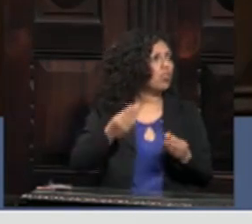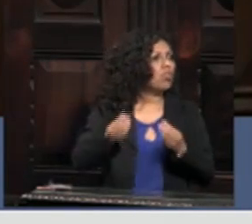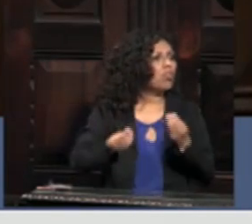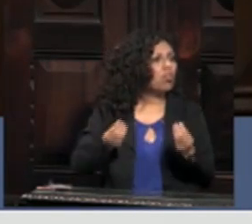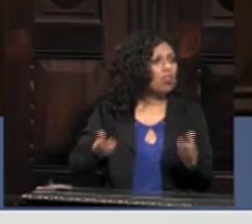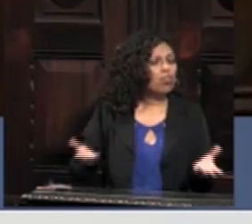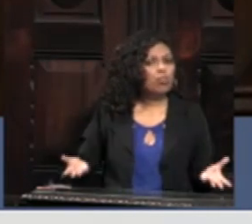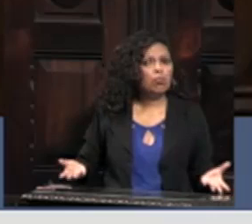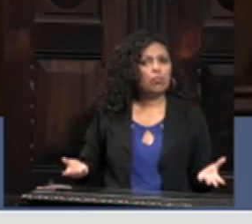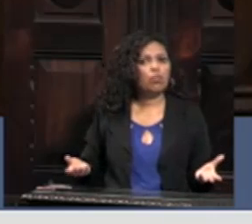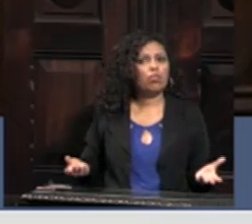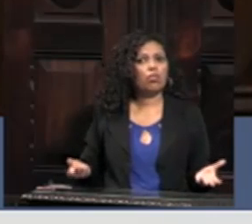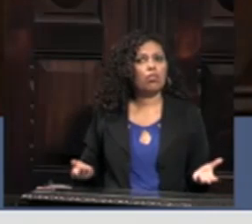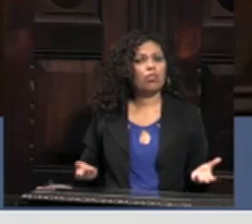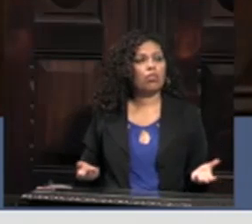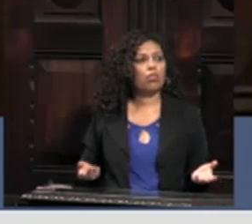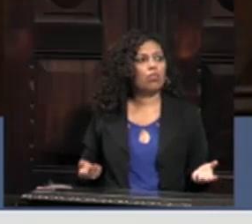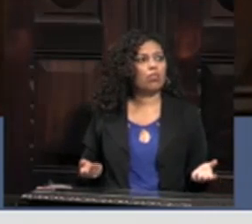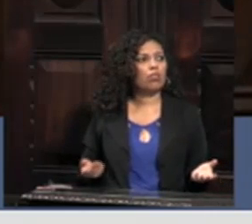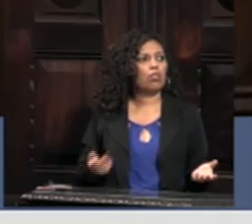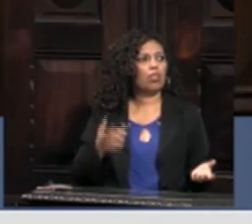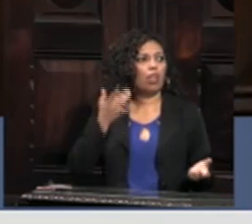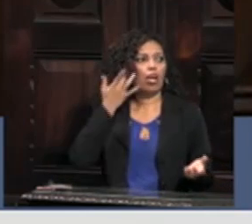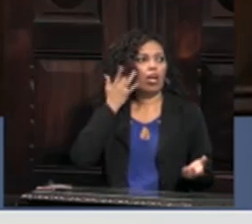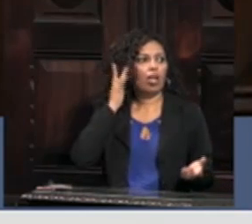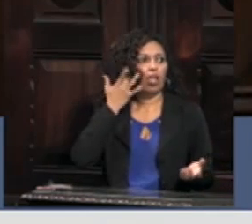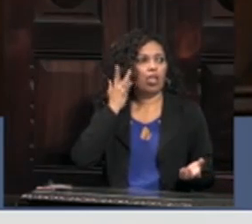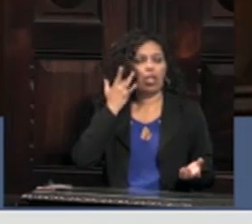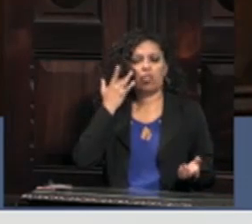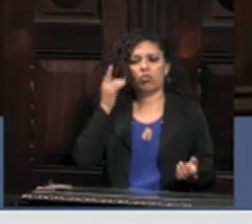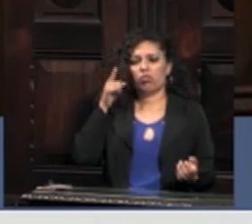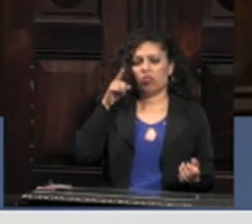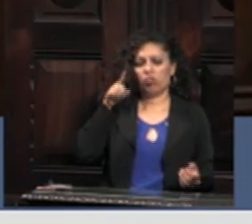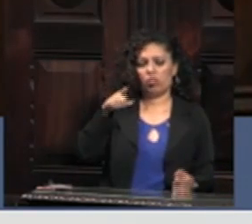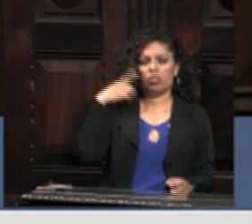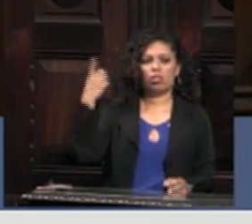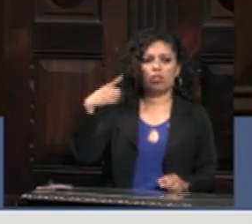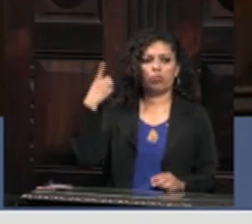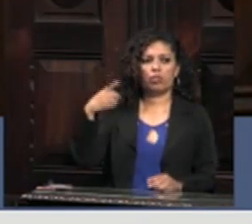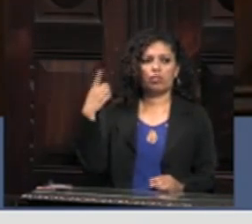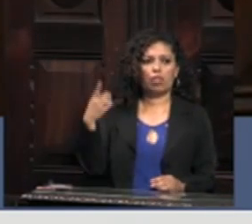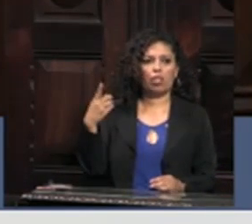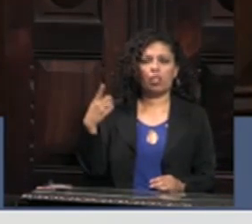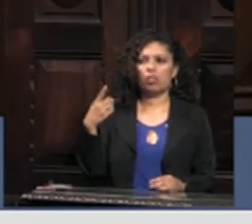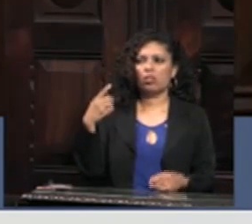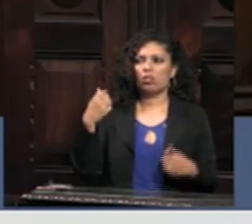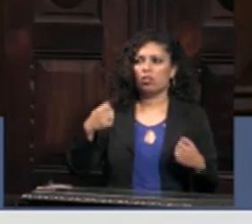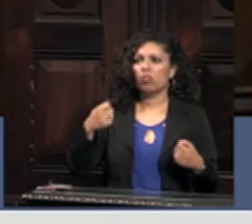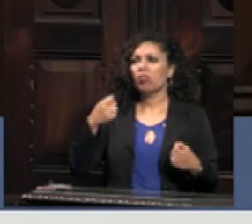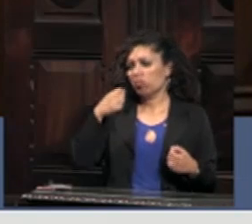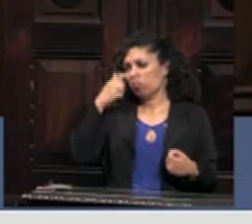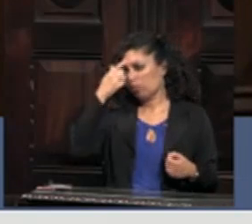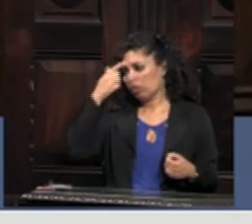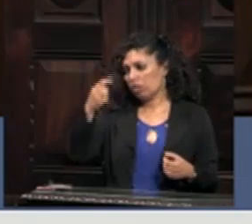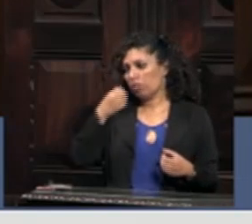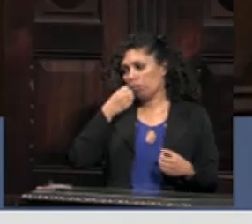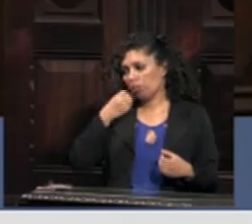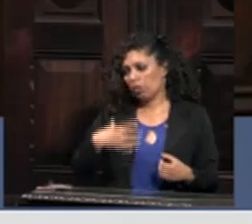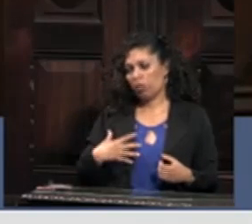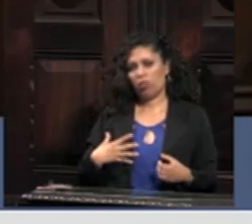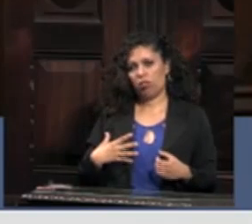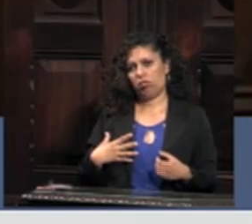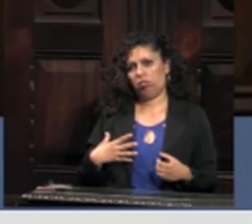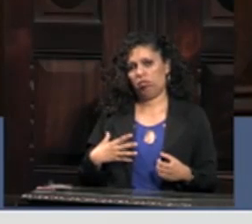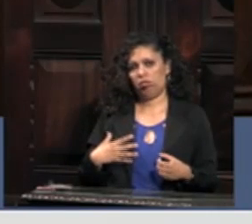Eu acho que o ex-deputado Milton Rangel tem a melhor das intenções. Não vou negar